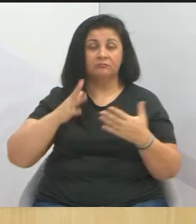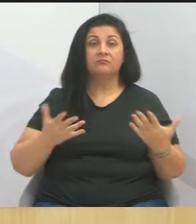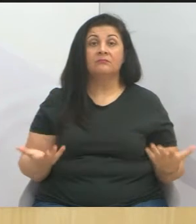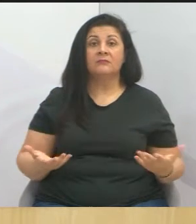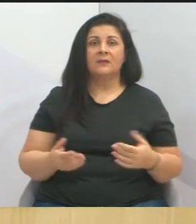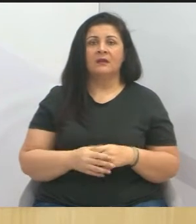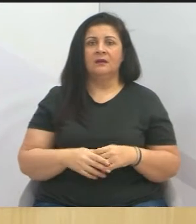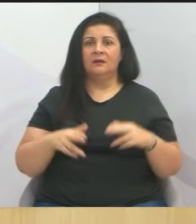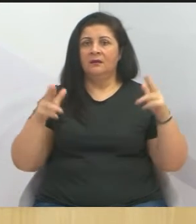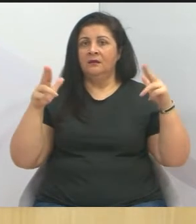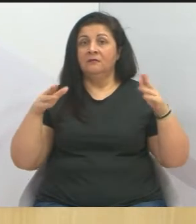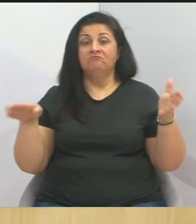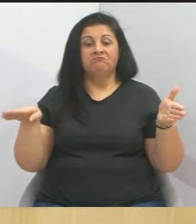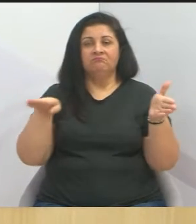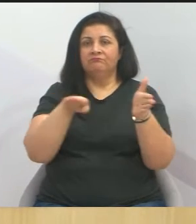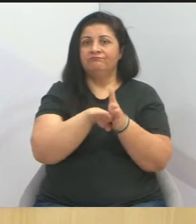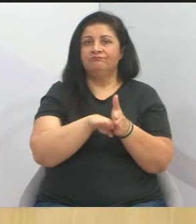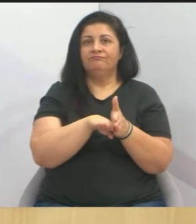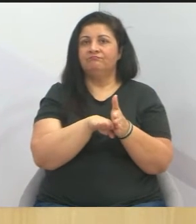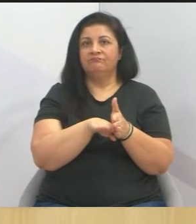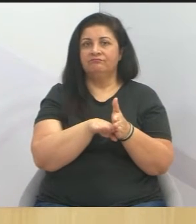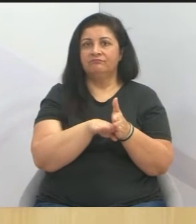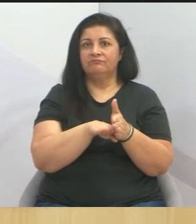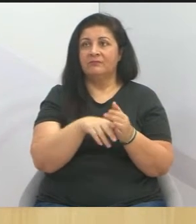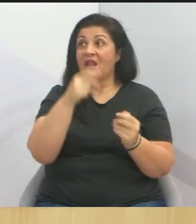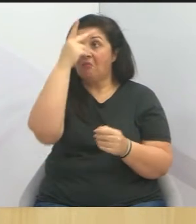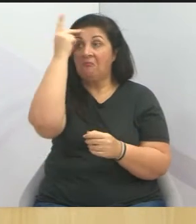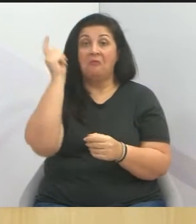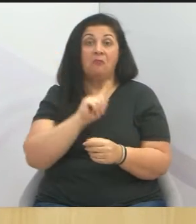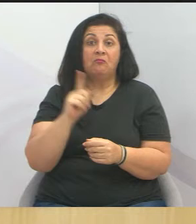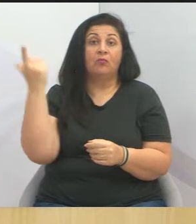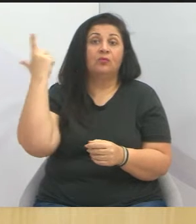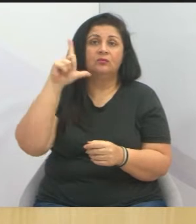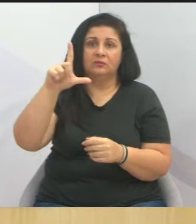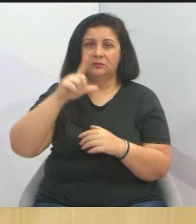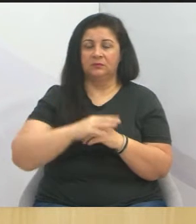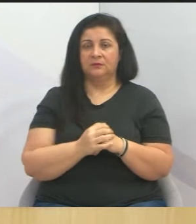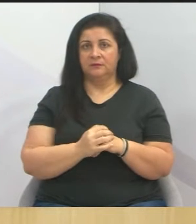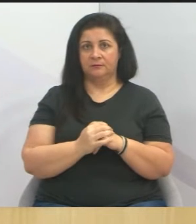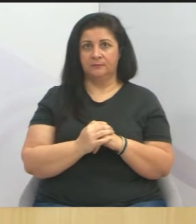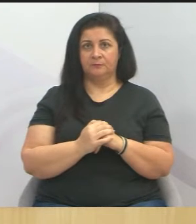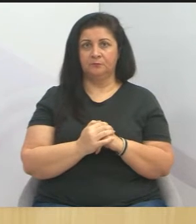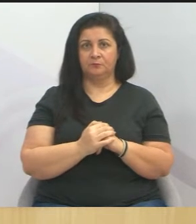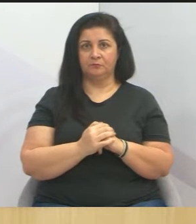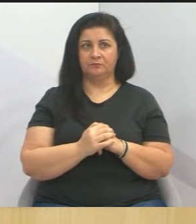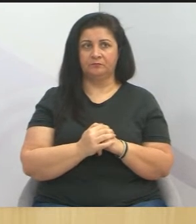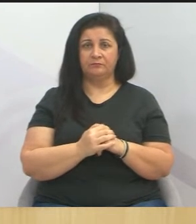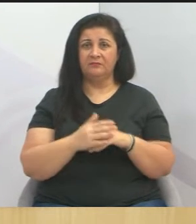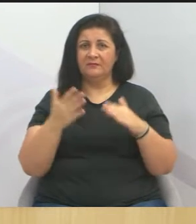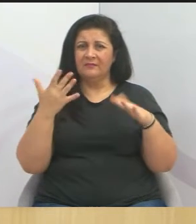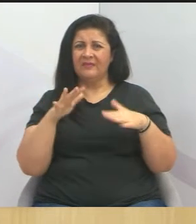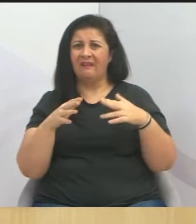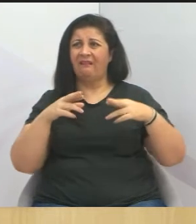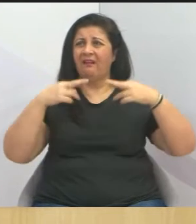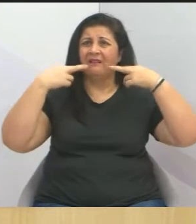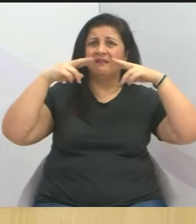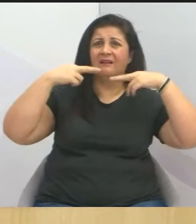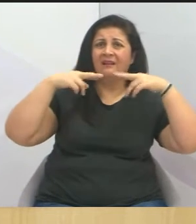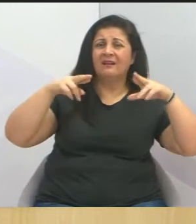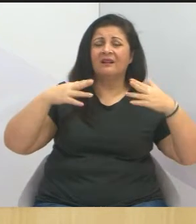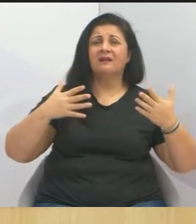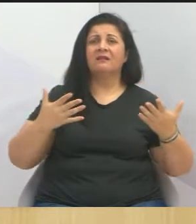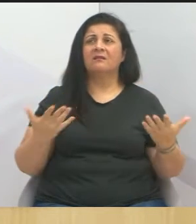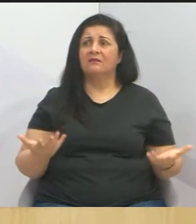nem chegar até aí o Campo Grande as pessoas conseguiriam o e muitas vezes crítica